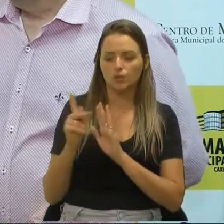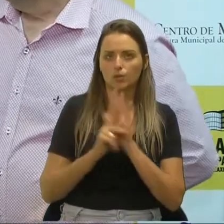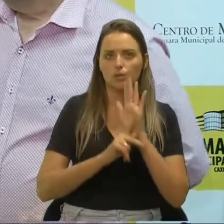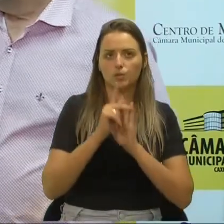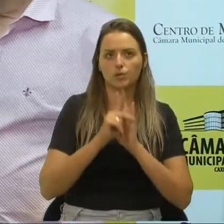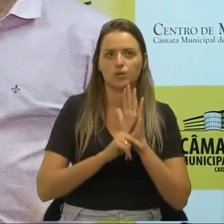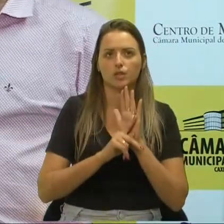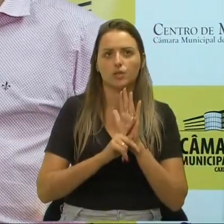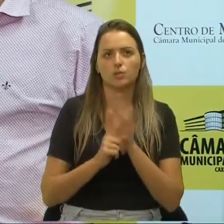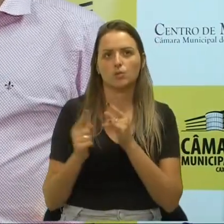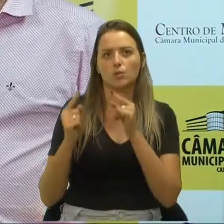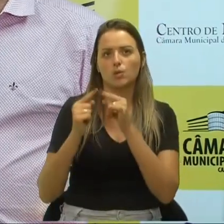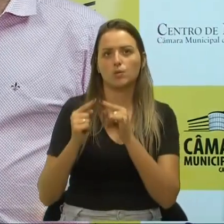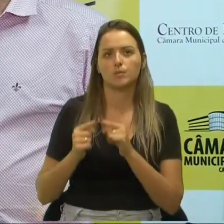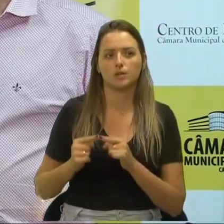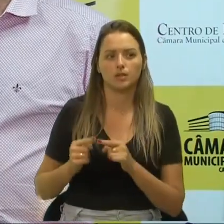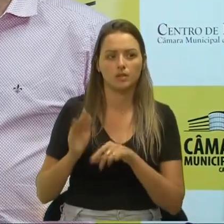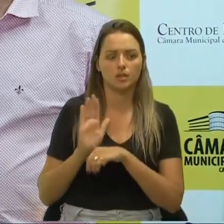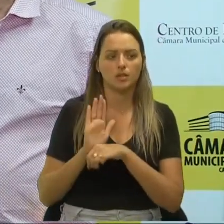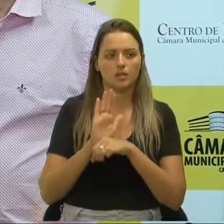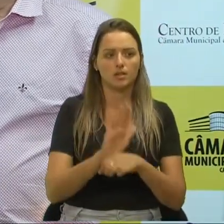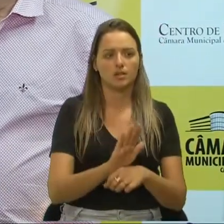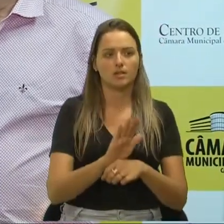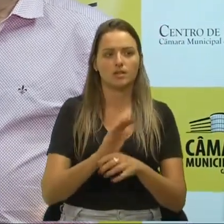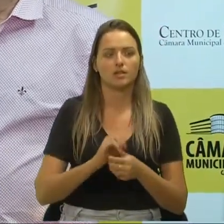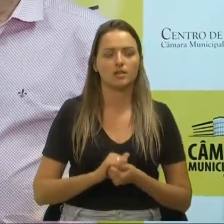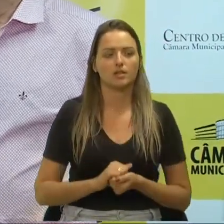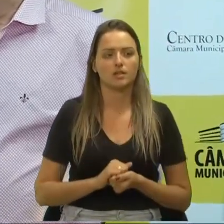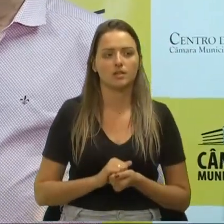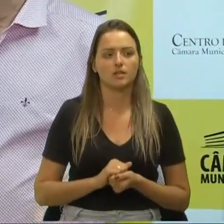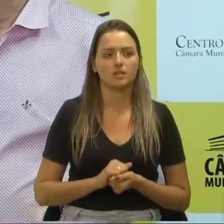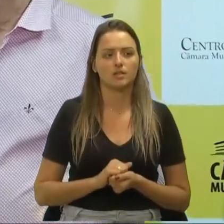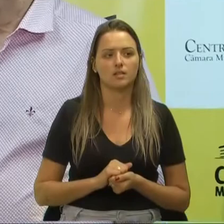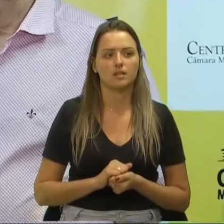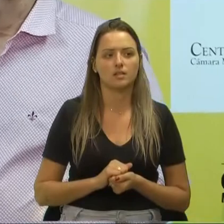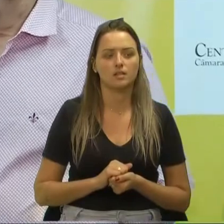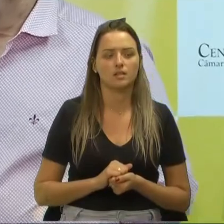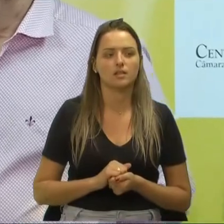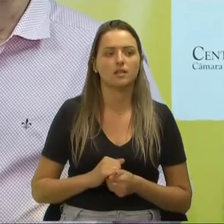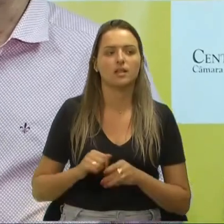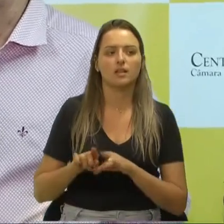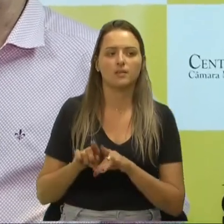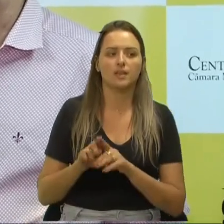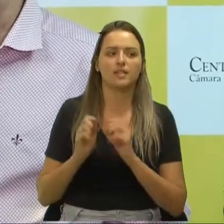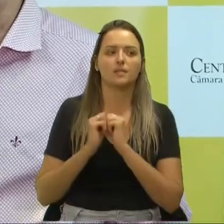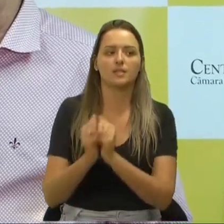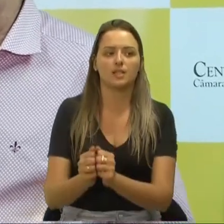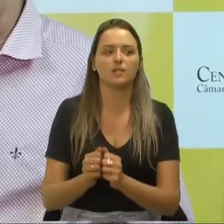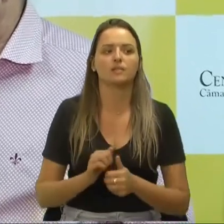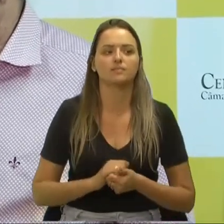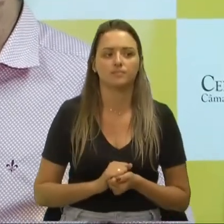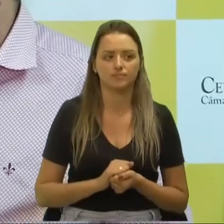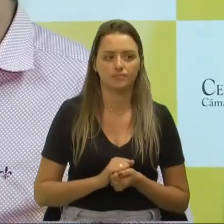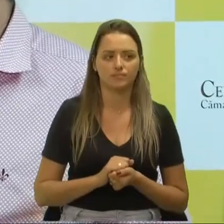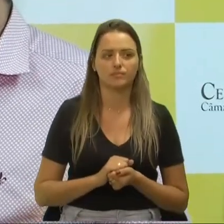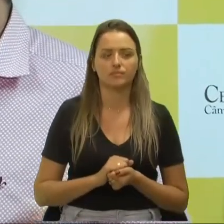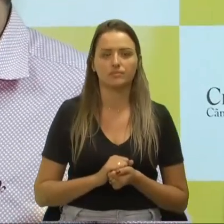ele vem para ajudar, a gente conhece várias histórias, pessoas que já tentam cuidar de ruas de alguma maneira, mas